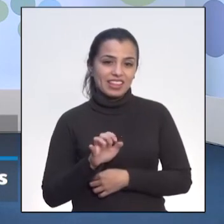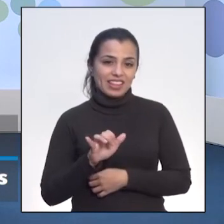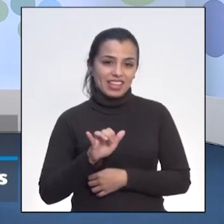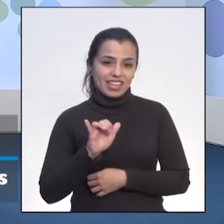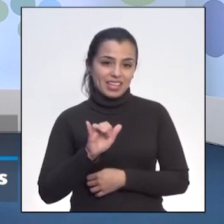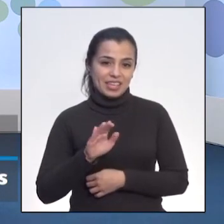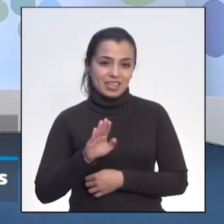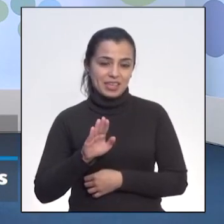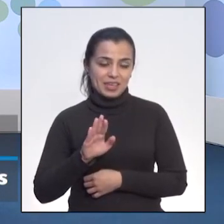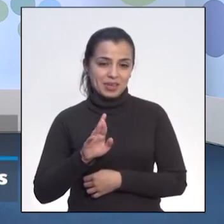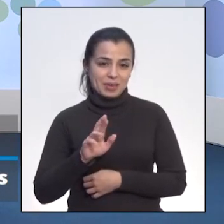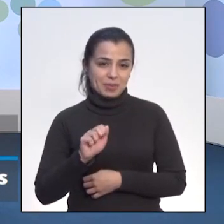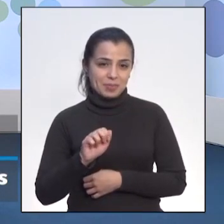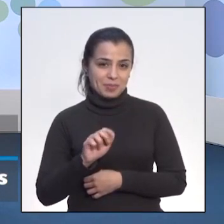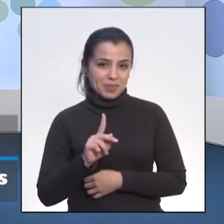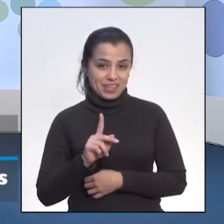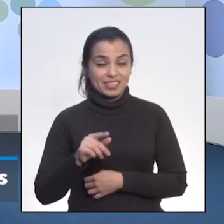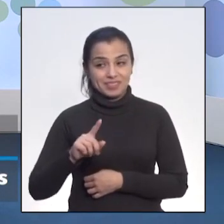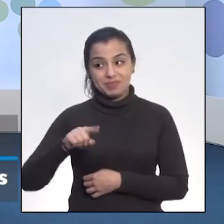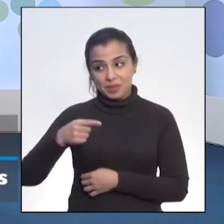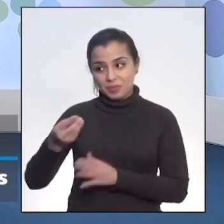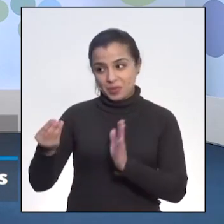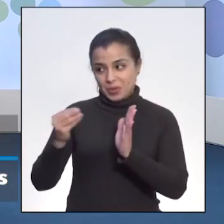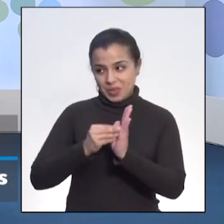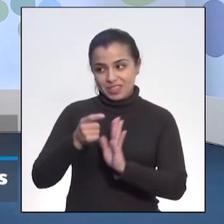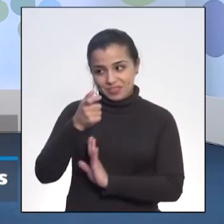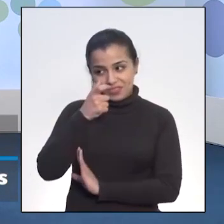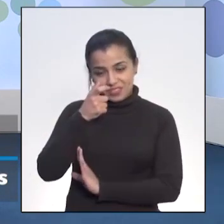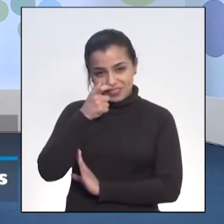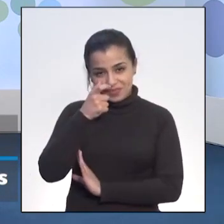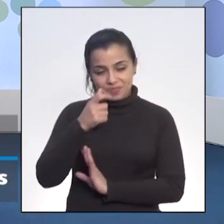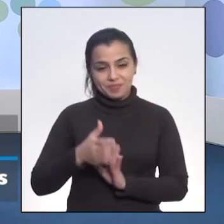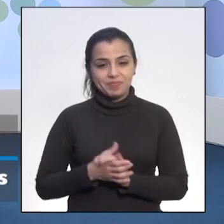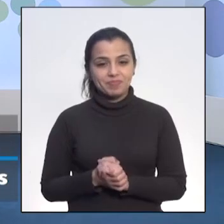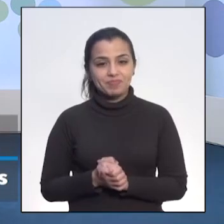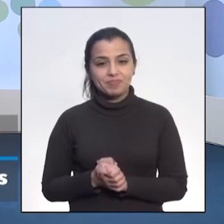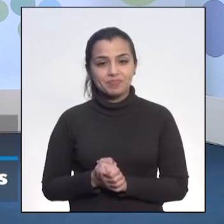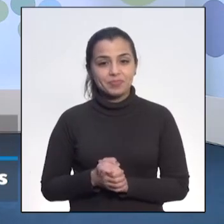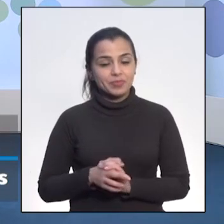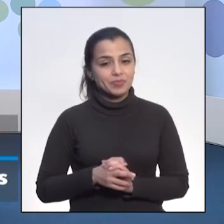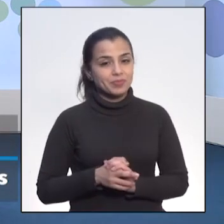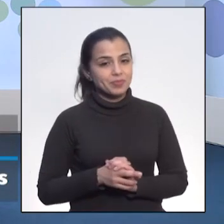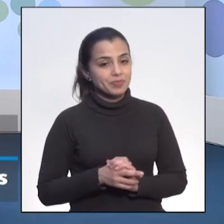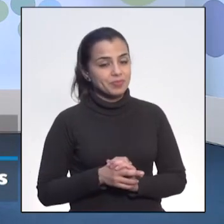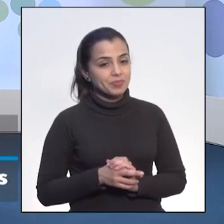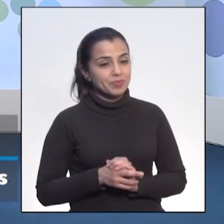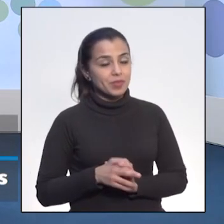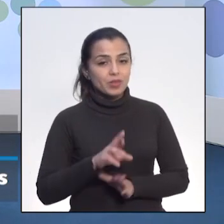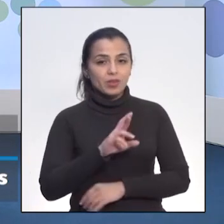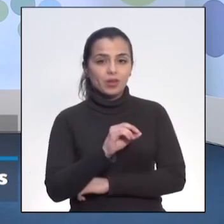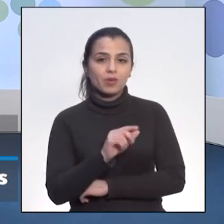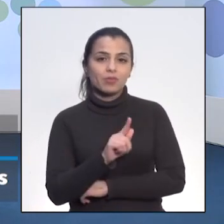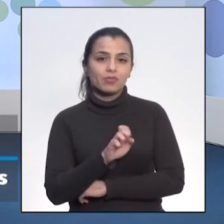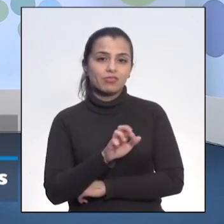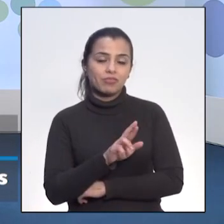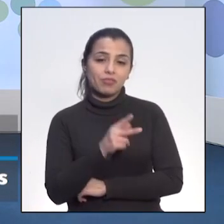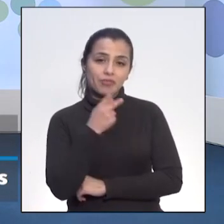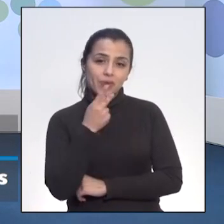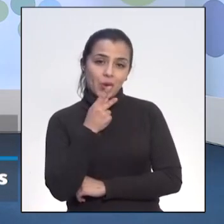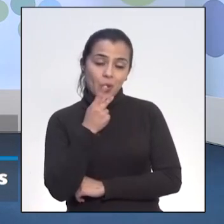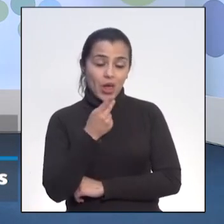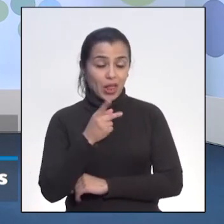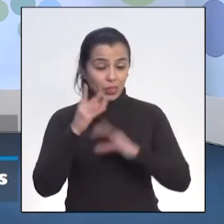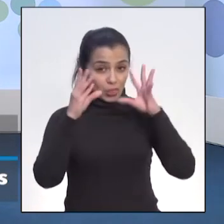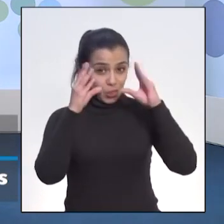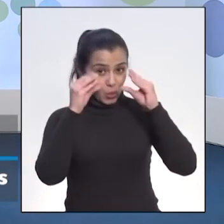eu não já ouvi conheço. falar desse Vou filme. anotar para assistir. Daybreak. Daybreak. O Roger falou A Noite dos Mortos Vivos. Sobre esse falaremos